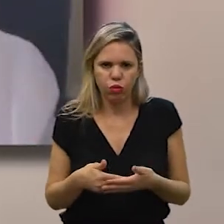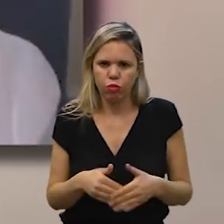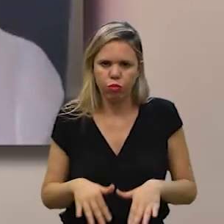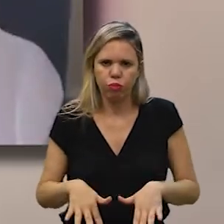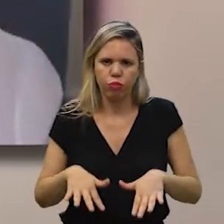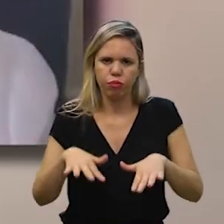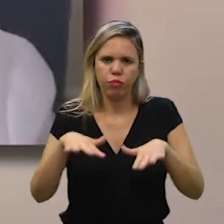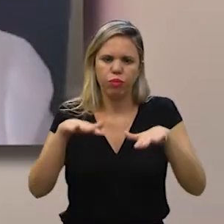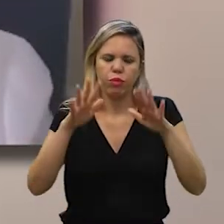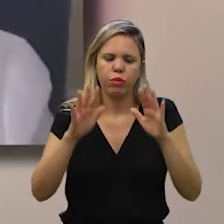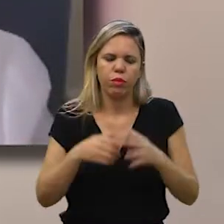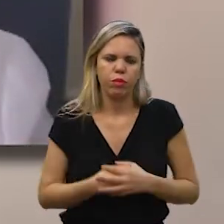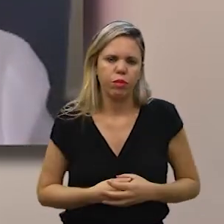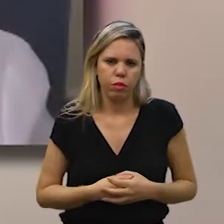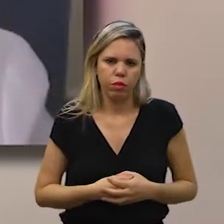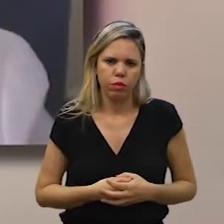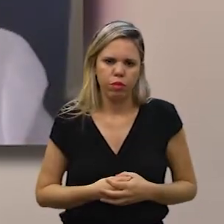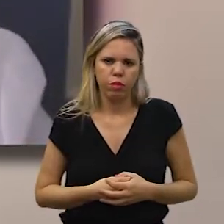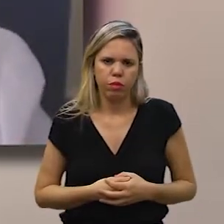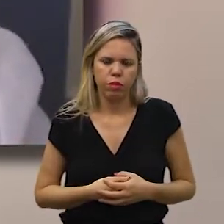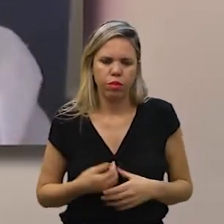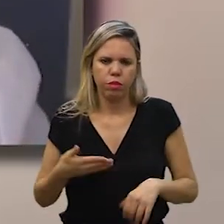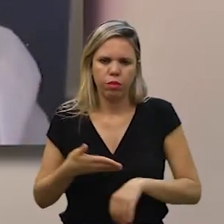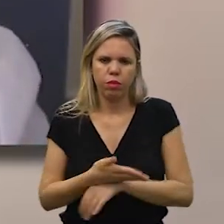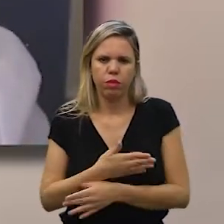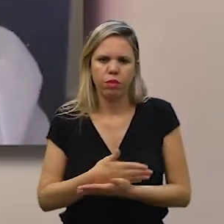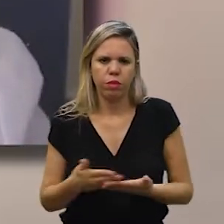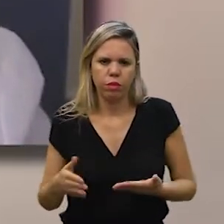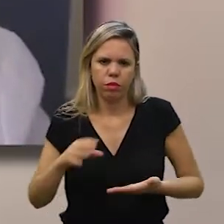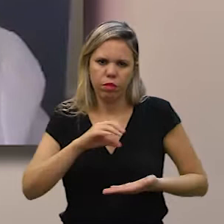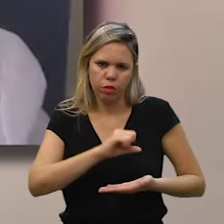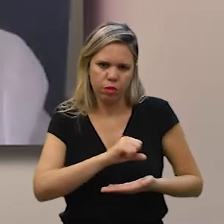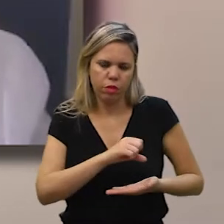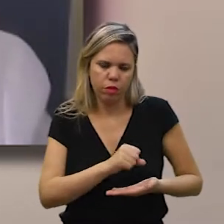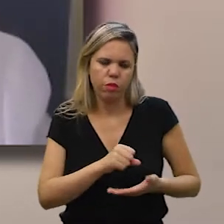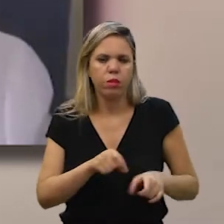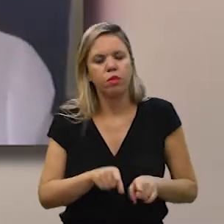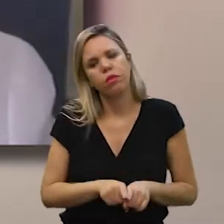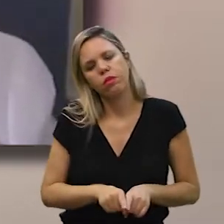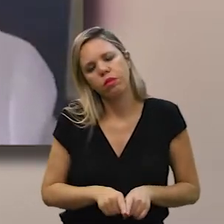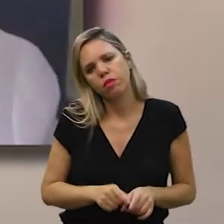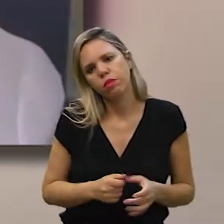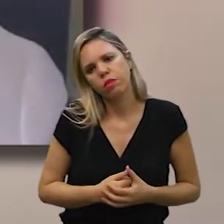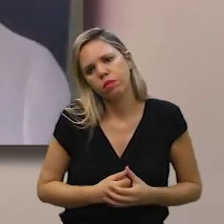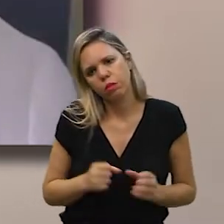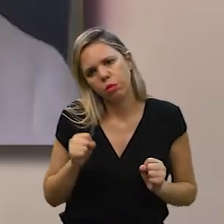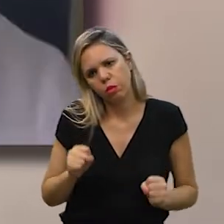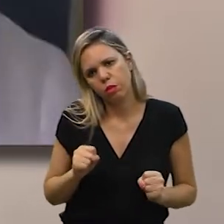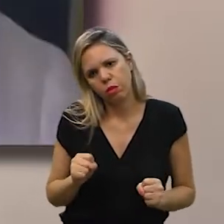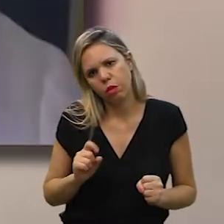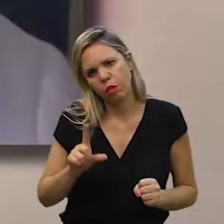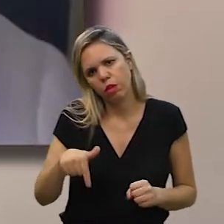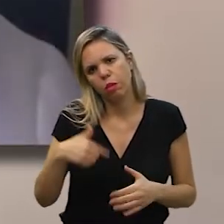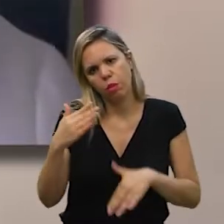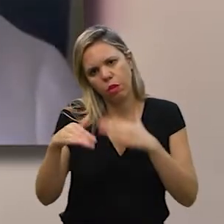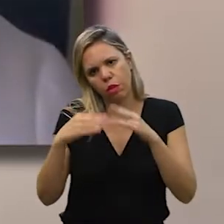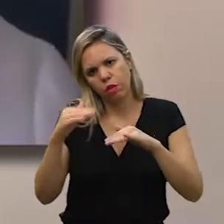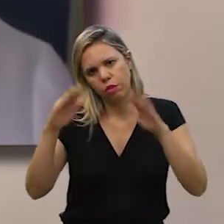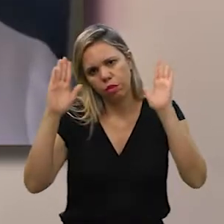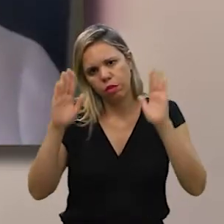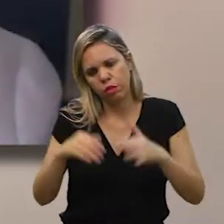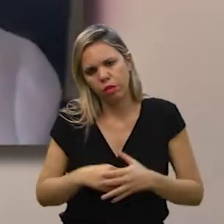do lactente, desde que ela está entrando em aleitamento materno e pode ser um pouco mais